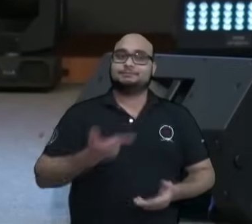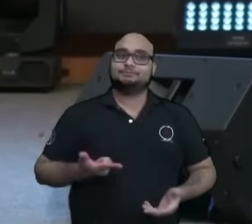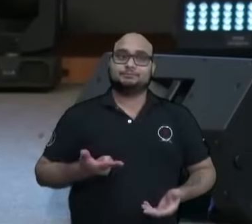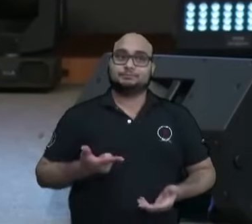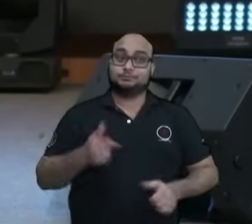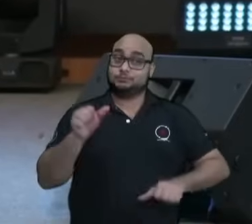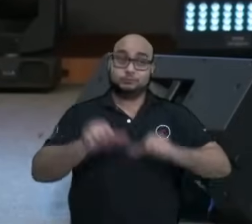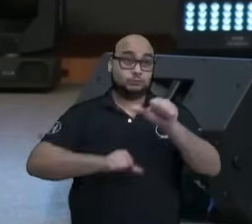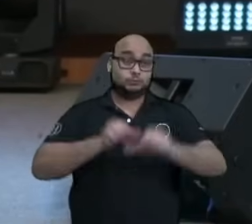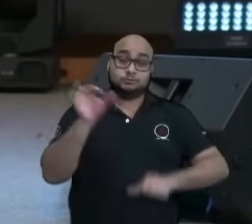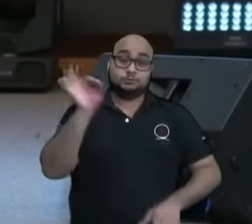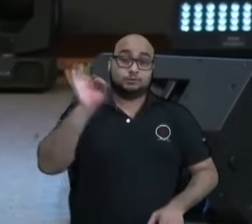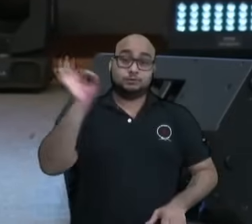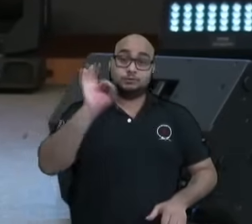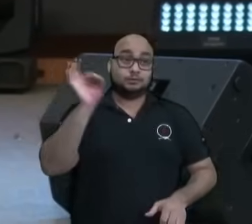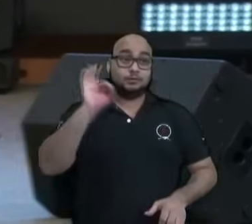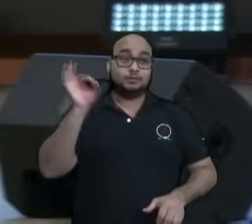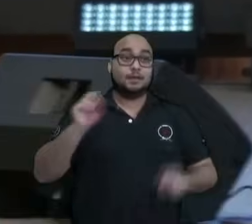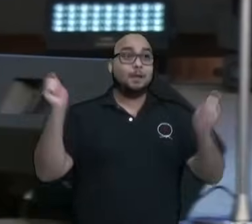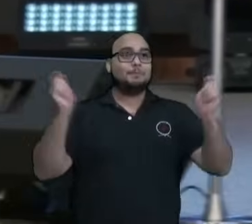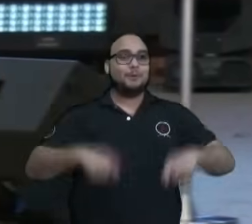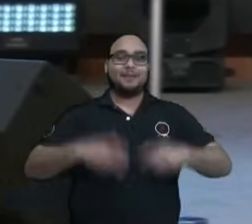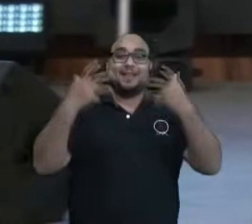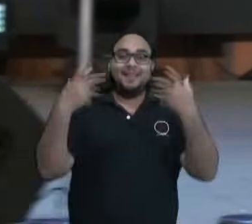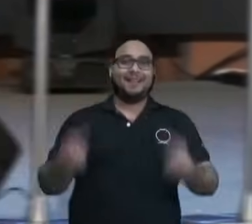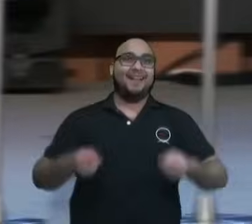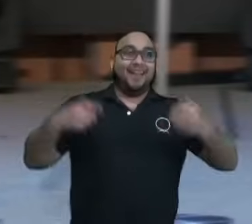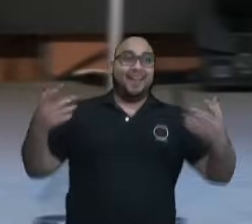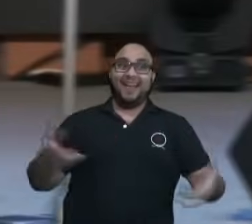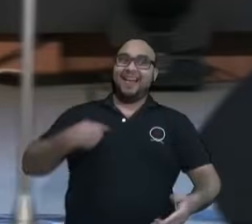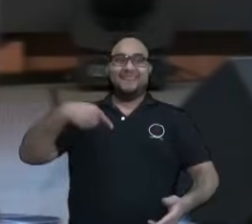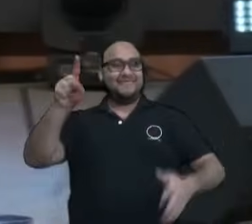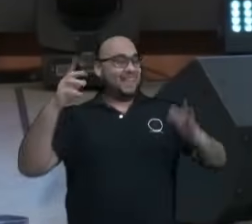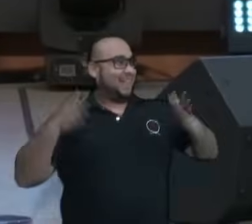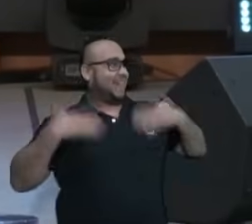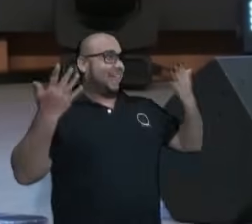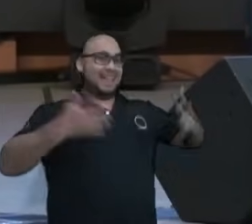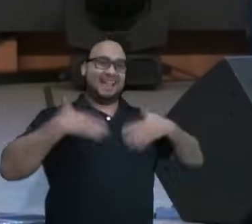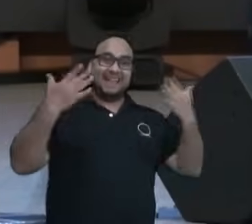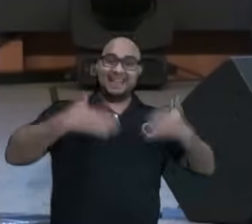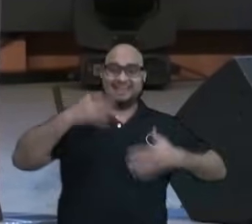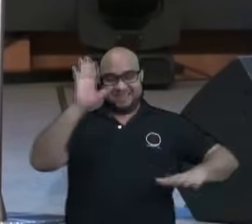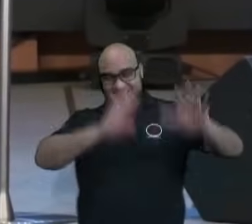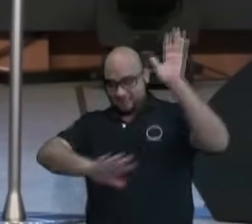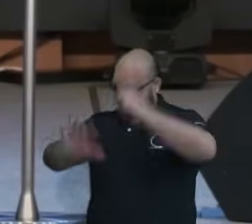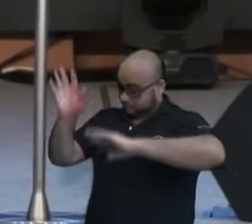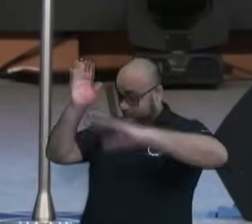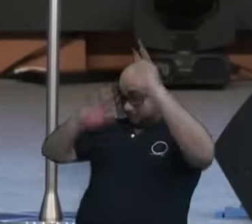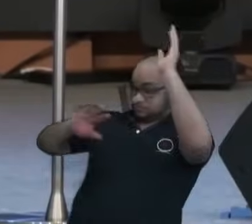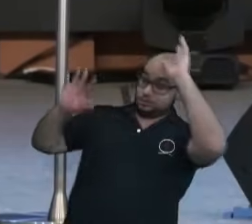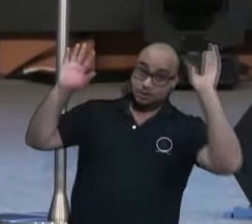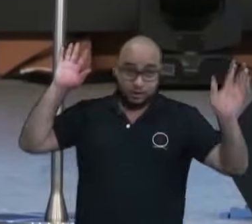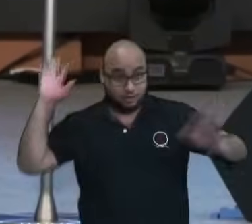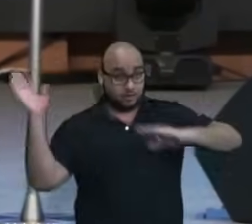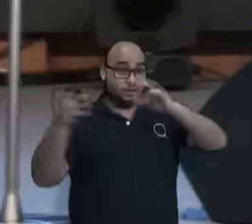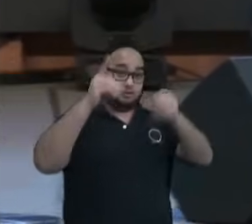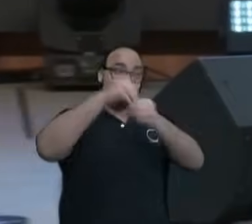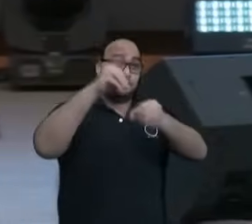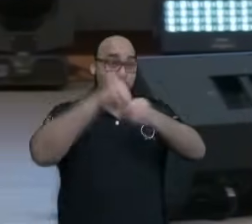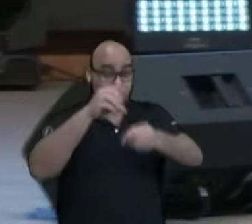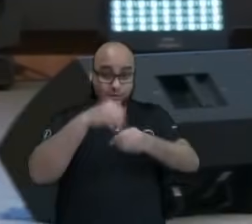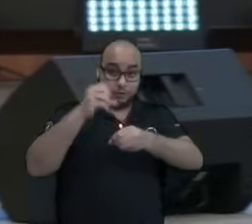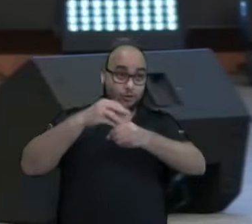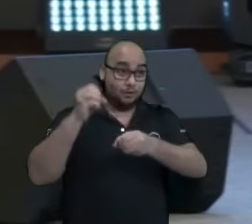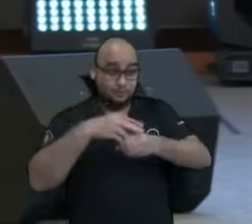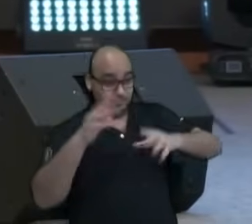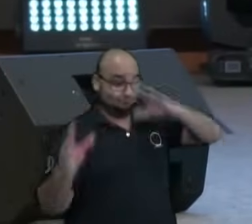não muda pode vir para aqui vem aqui uh movimento uh dá o dízimo dá a oferta não quero